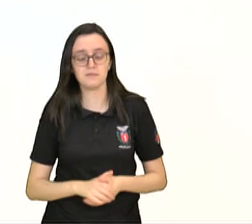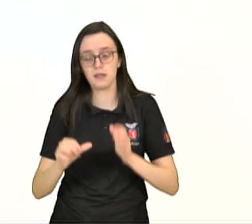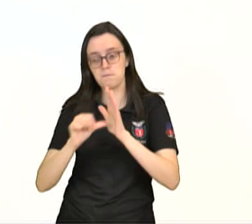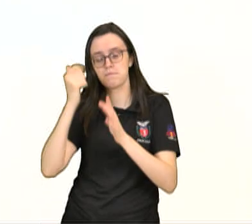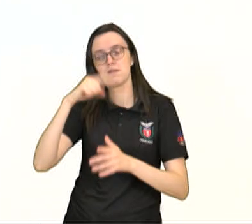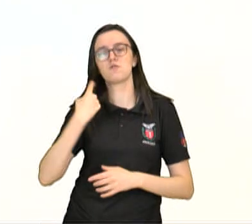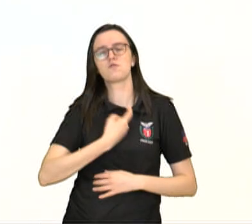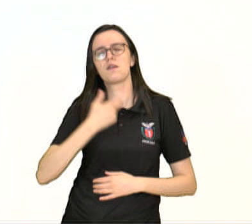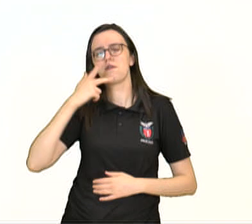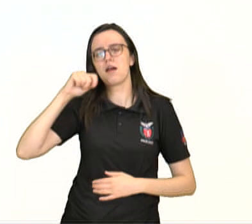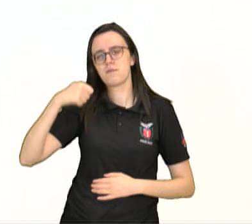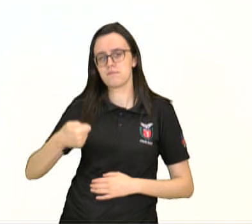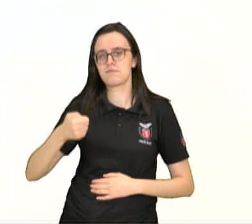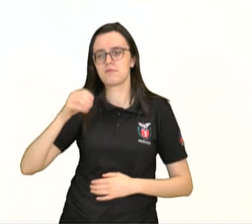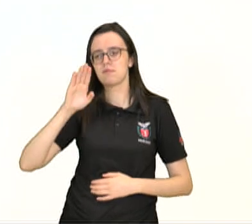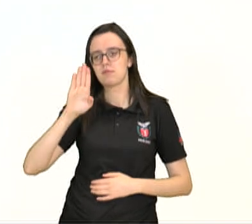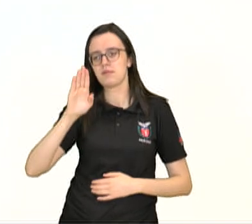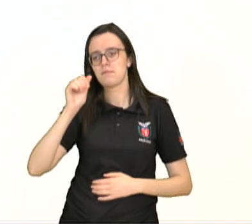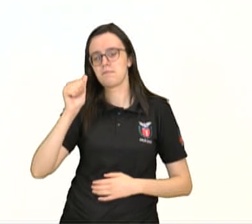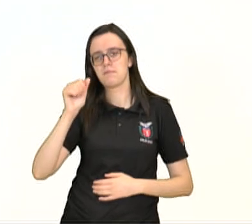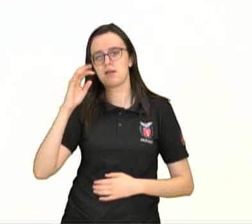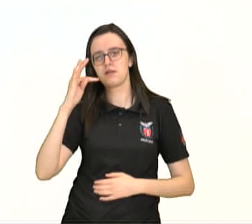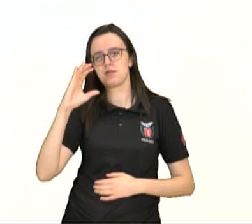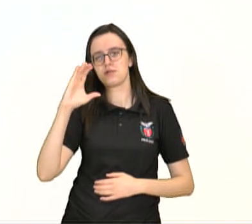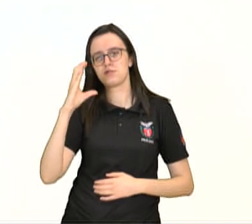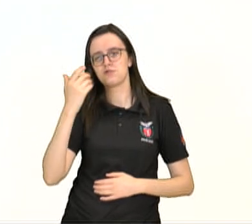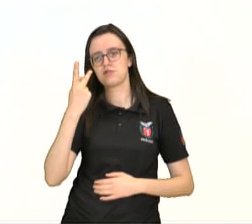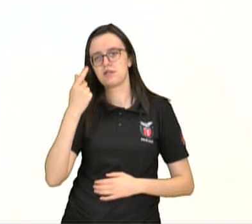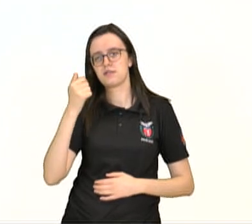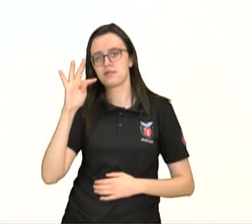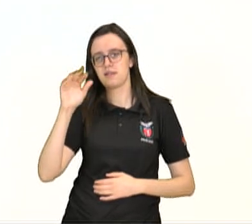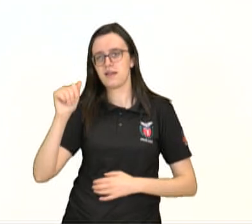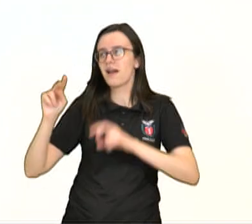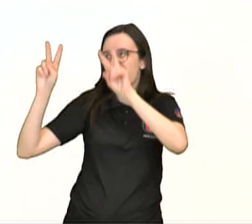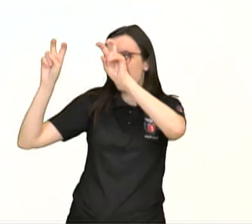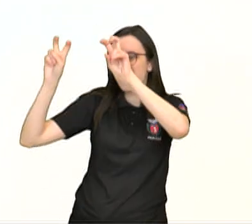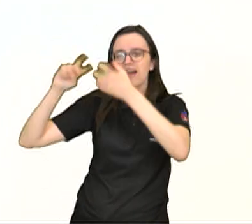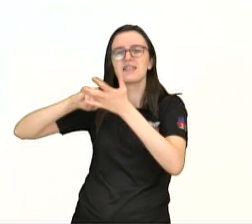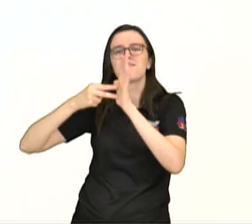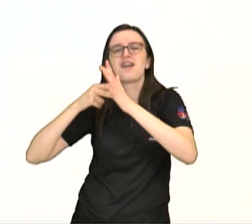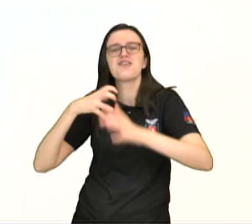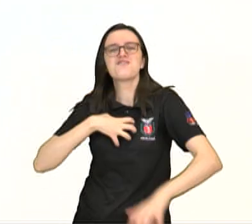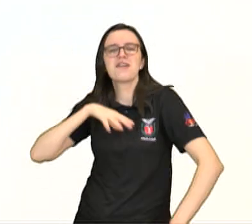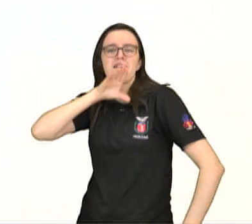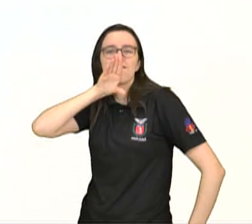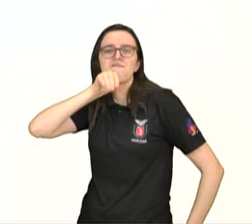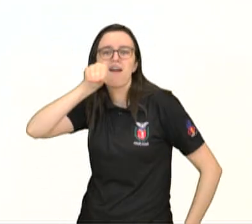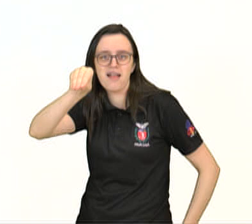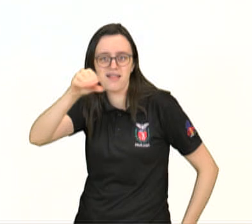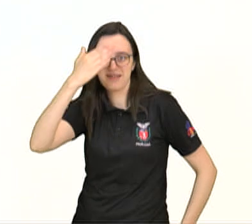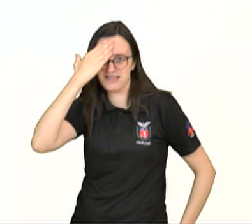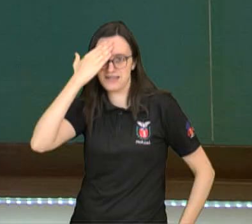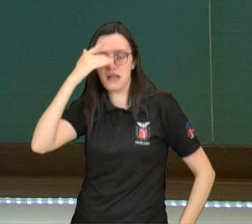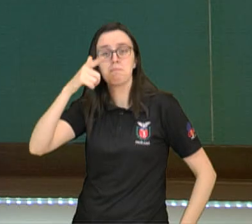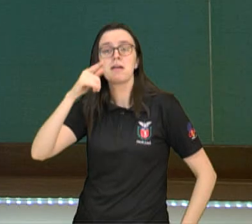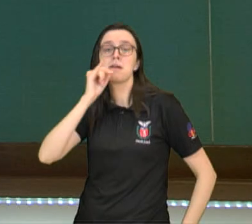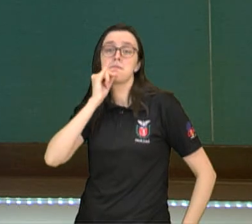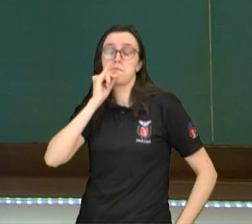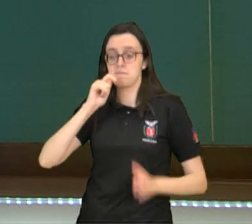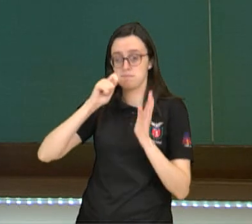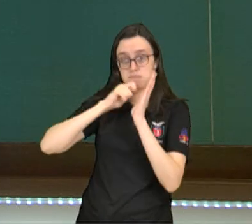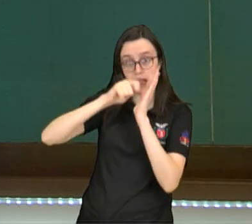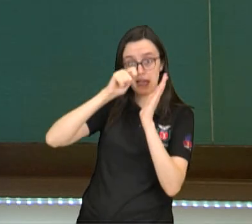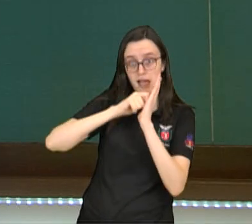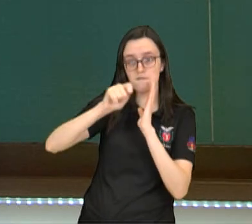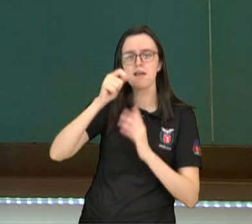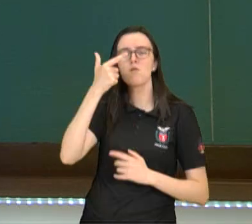Primeiro vamos conversar um pouquinho sobre a bachata. Essa é a pronúncia correta. Por mais que ela escreva sem o acento, na hora